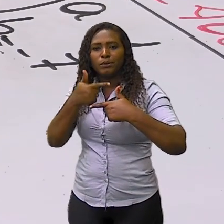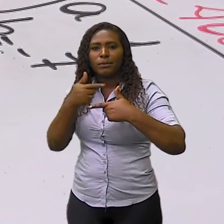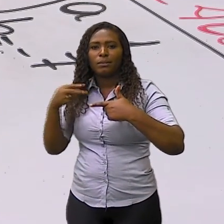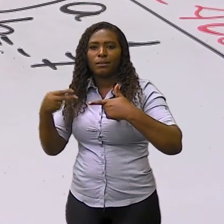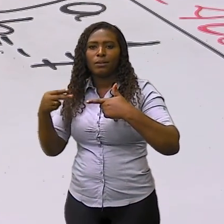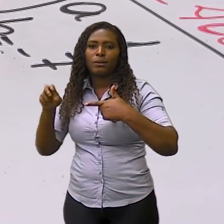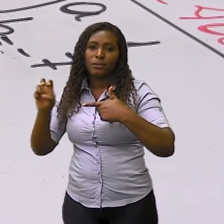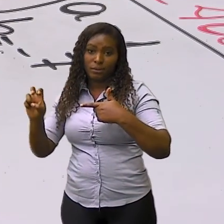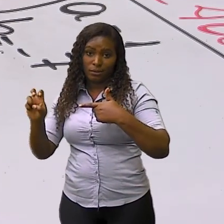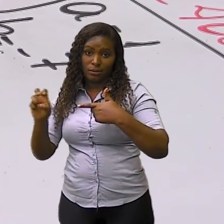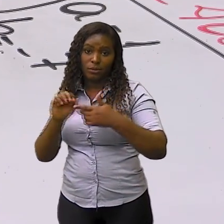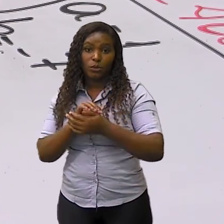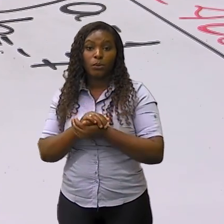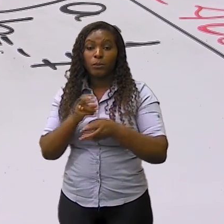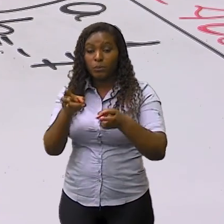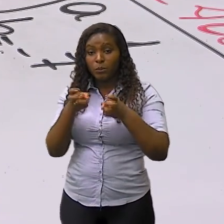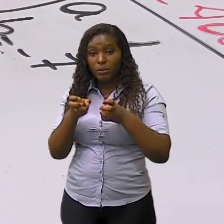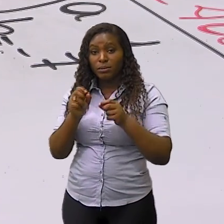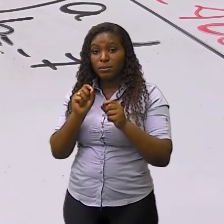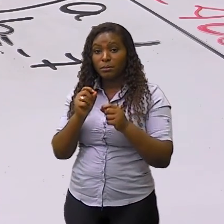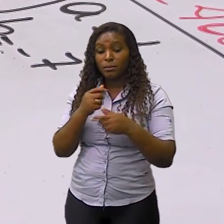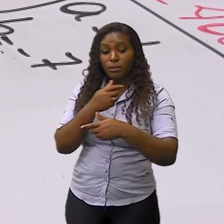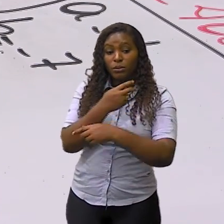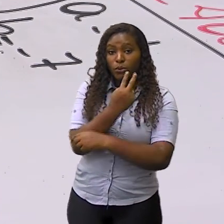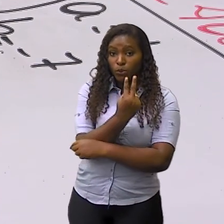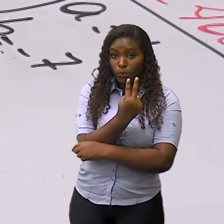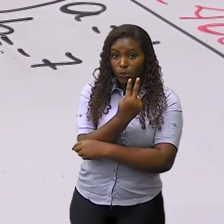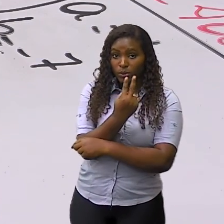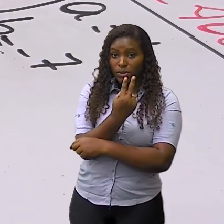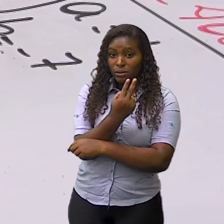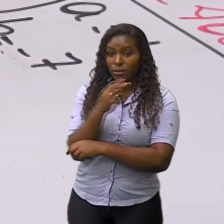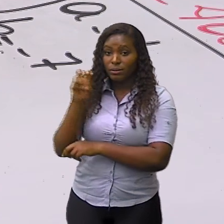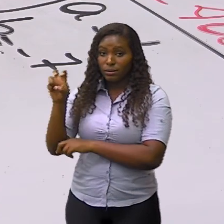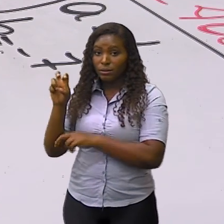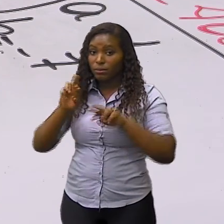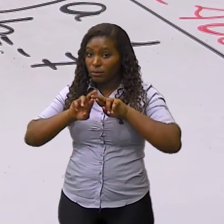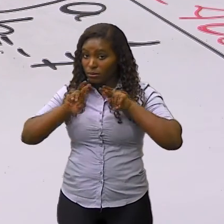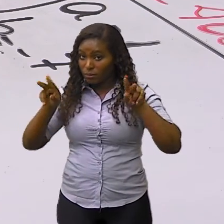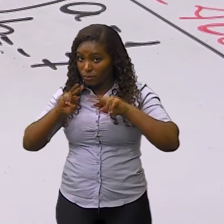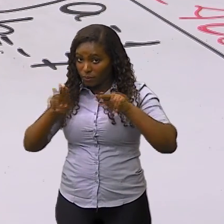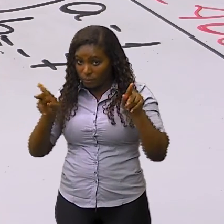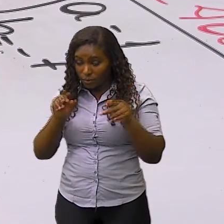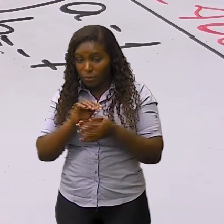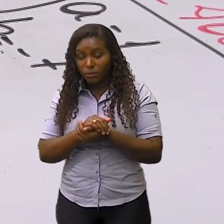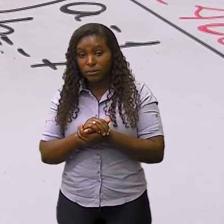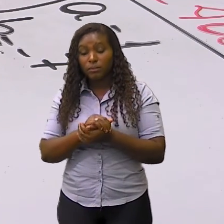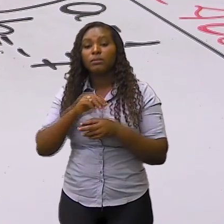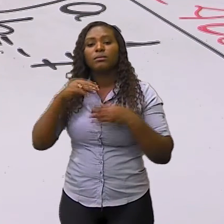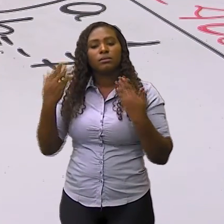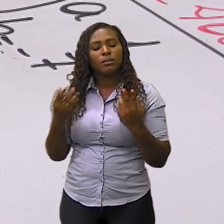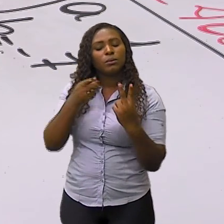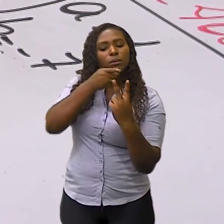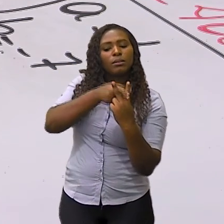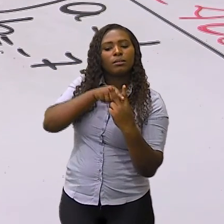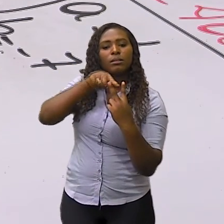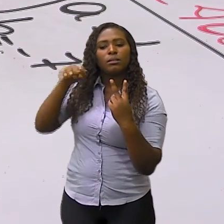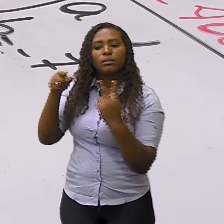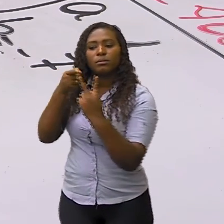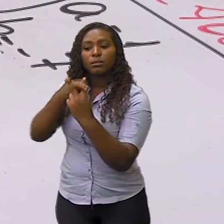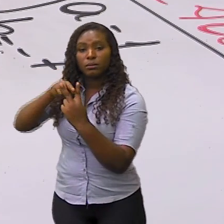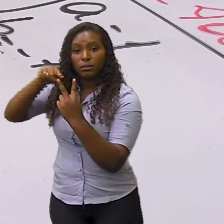igual a 49 menos 40, 9. Observem aqui que meu delta, ele